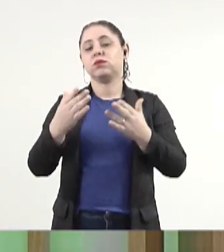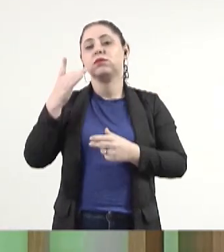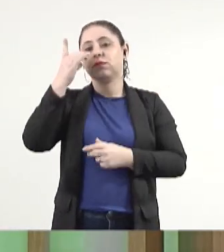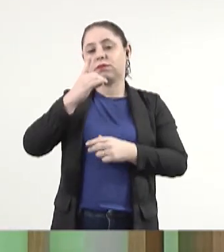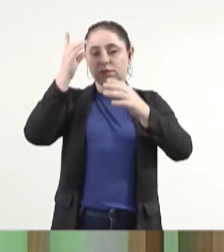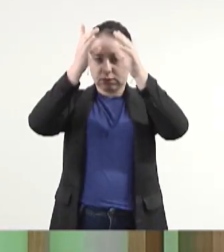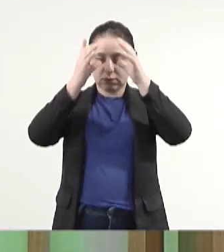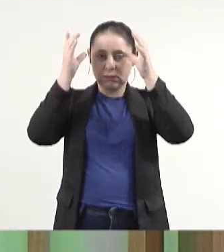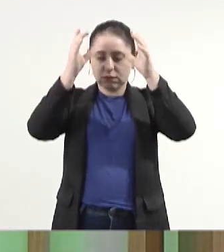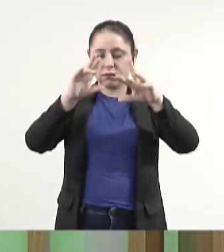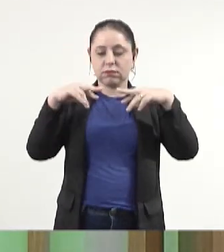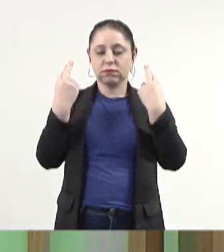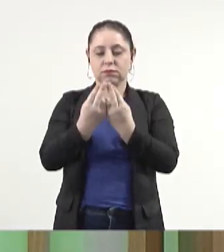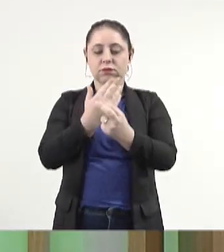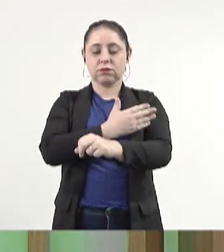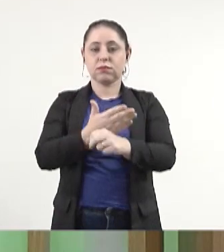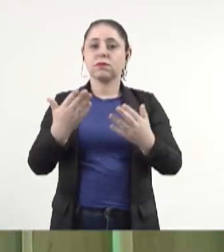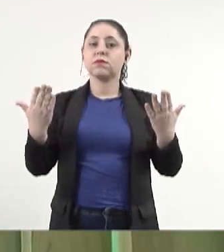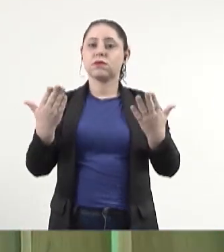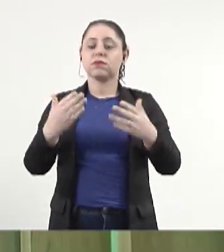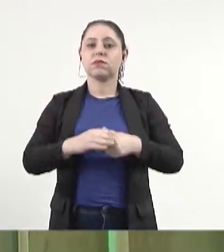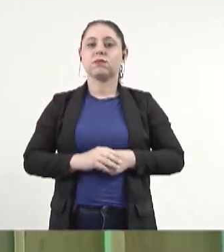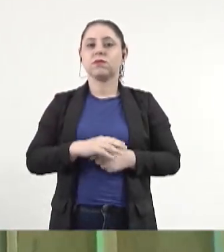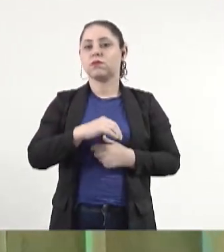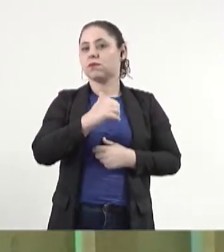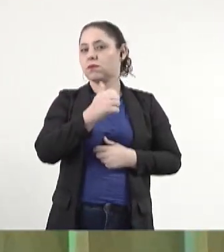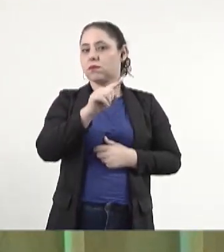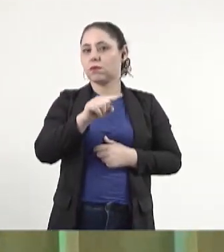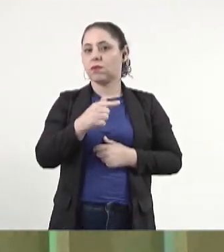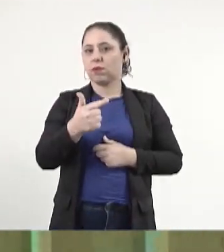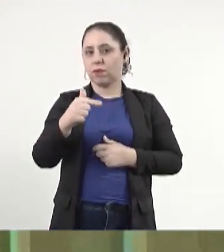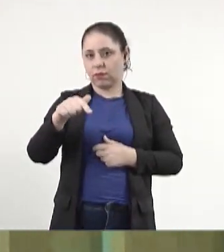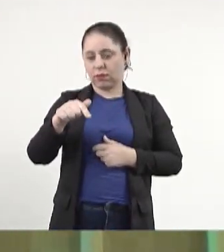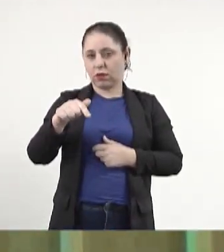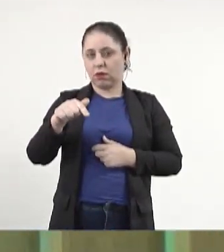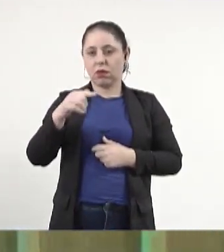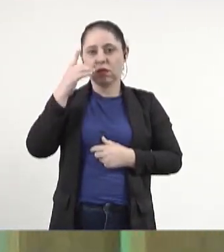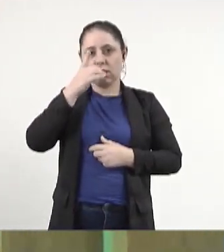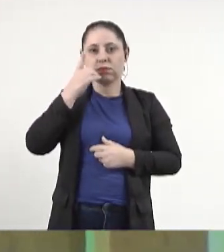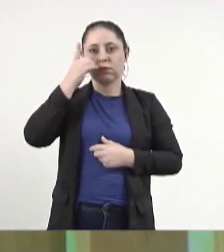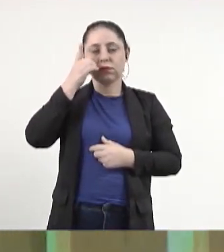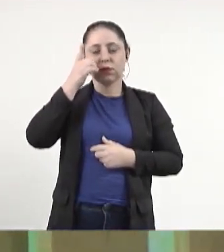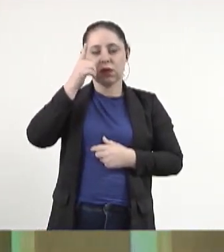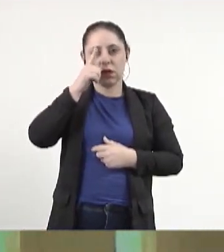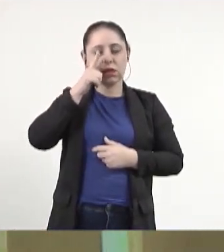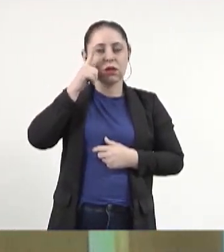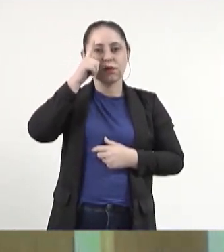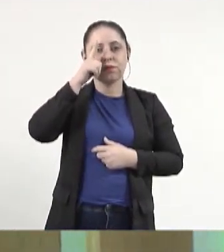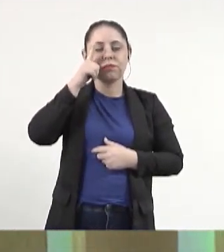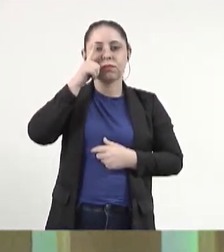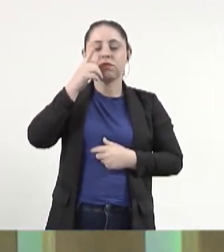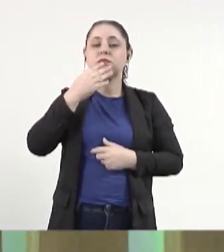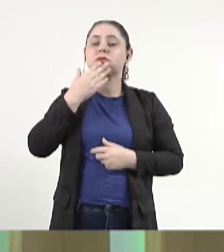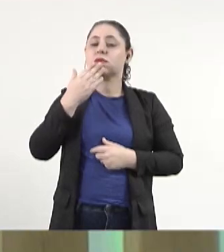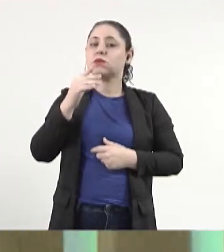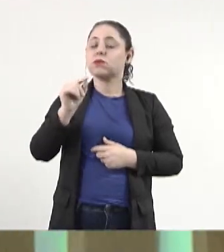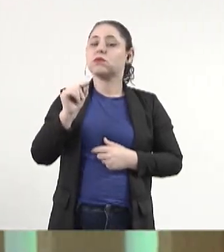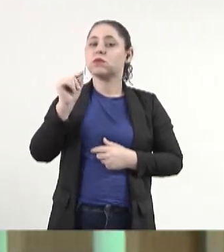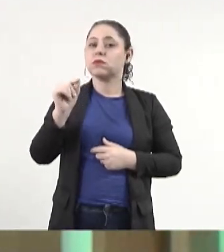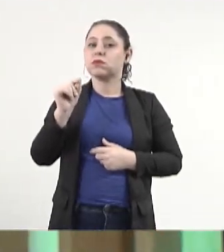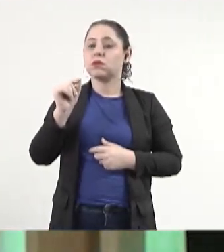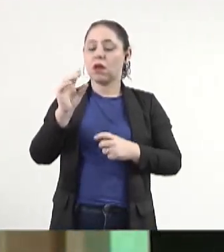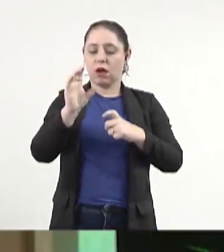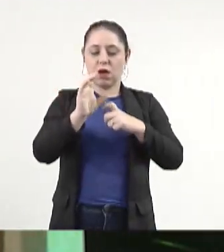deputado Caravina na sessão de hoje. 11 horas e 27 minutos, a deputada Gleice Jane pediu